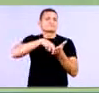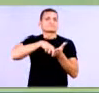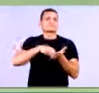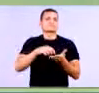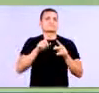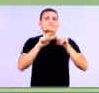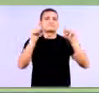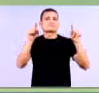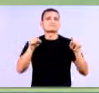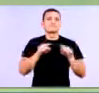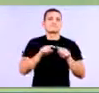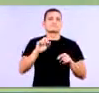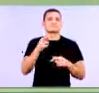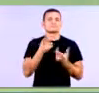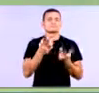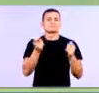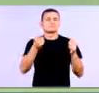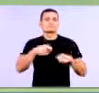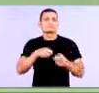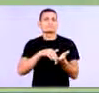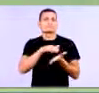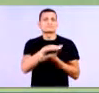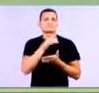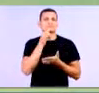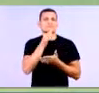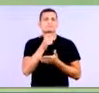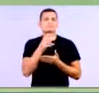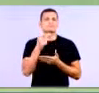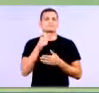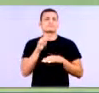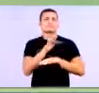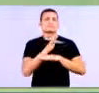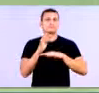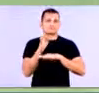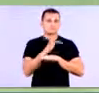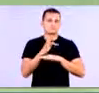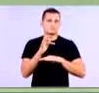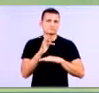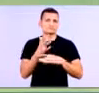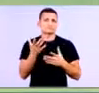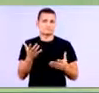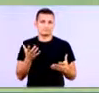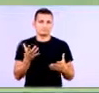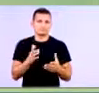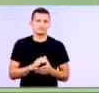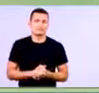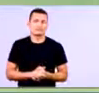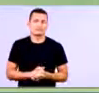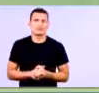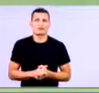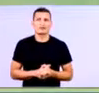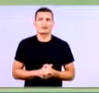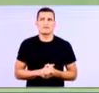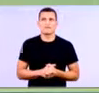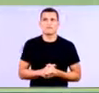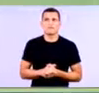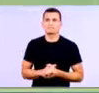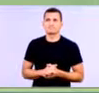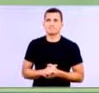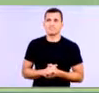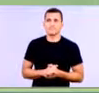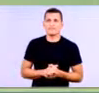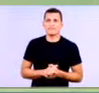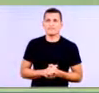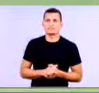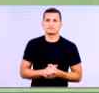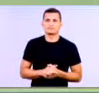até mesmo uma possível demissão se ela não foi formalizada? Não é mesmo, professor? Isso mesmo. E, professora, aproveitando